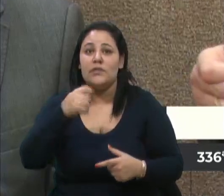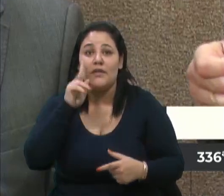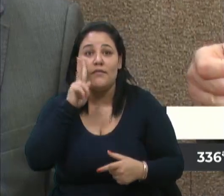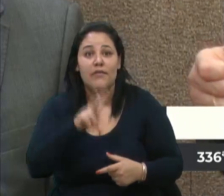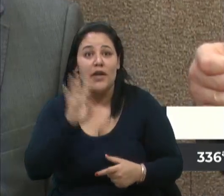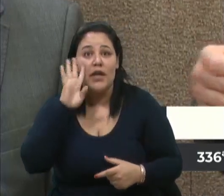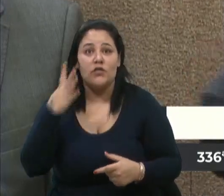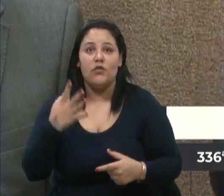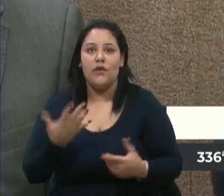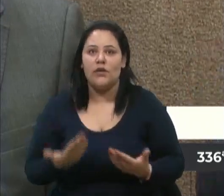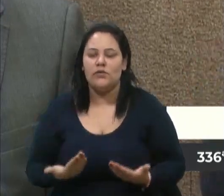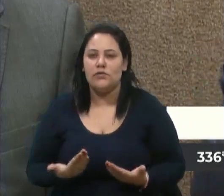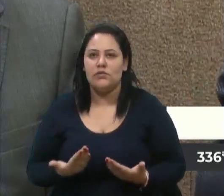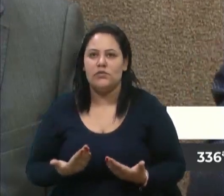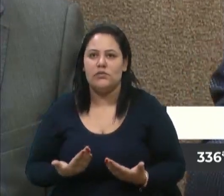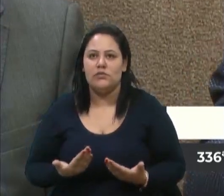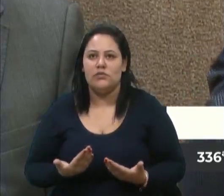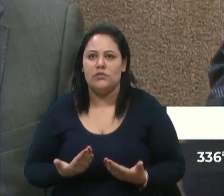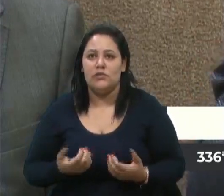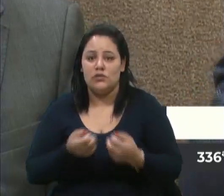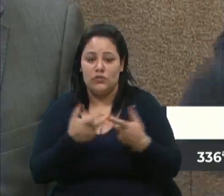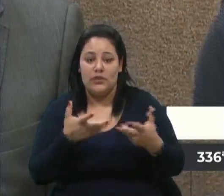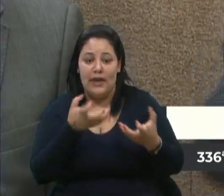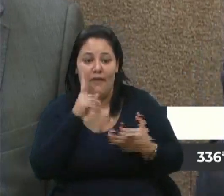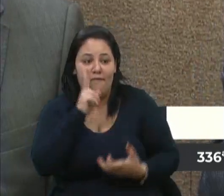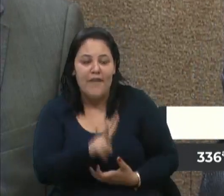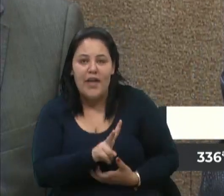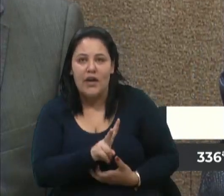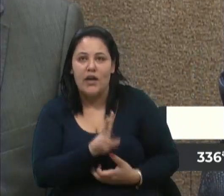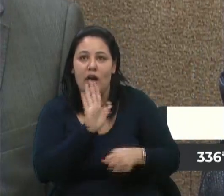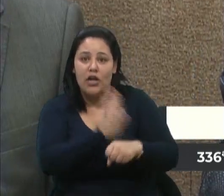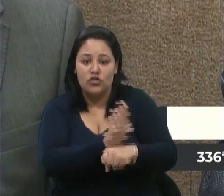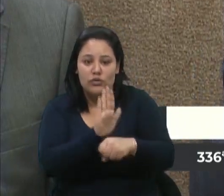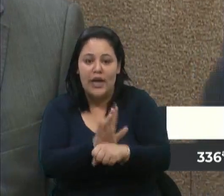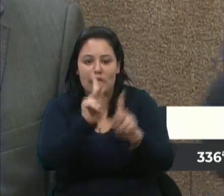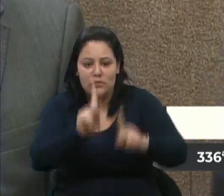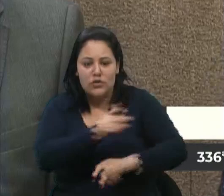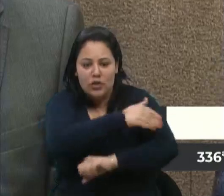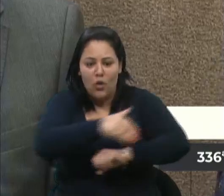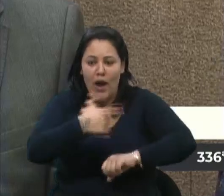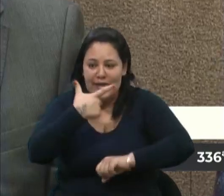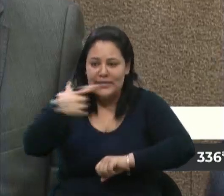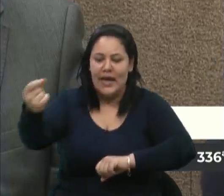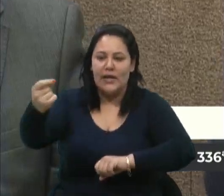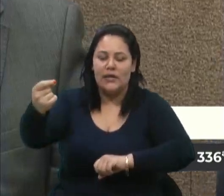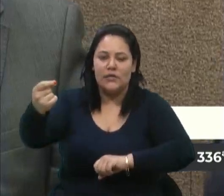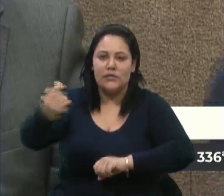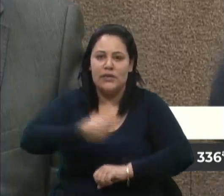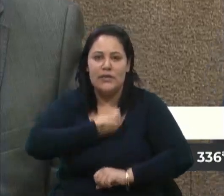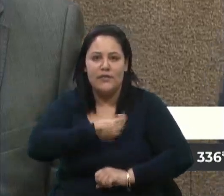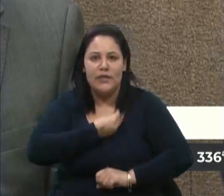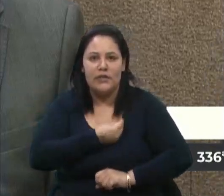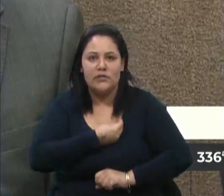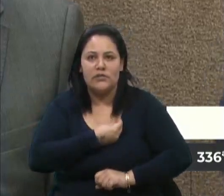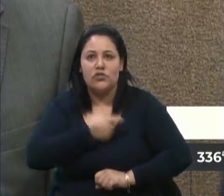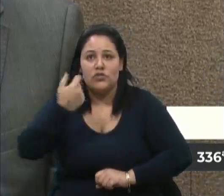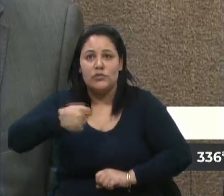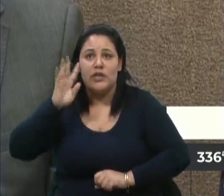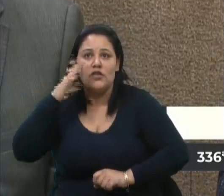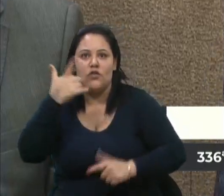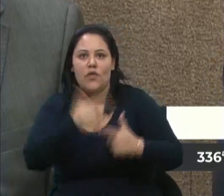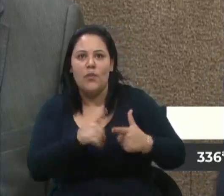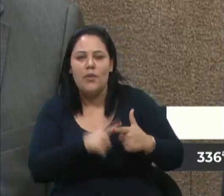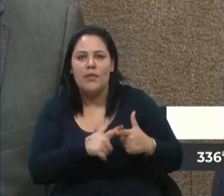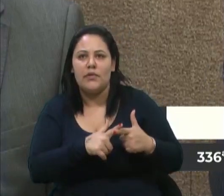solução. É isso que a gente quer ver. Nós precisamos ajudar essa gente a sair dessa vida. Nós precisamos solucionar o